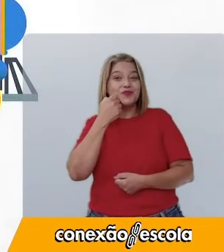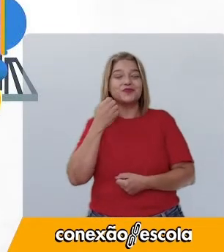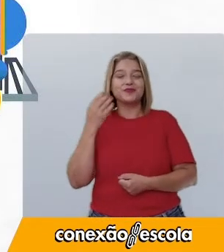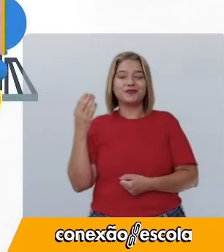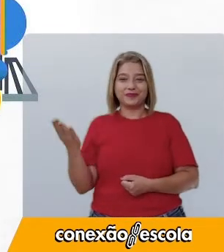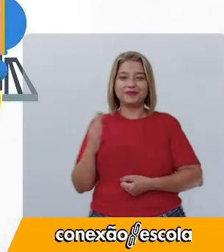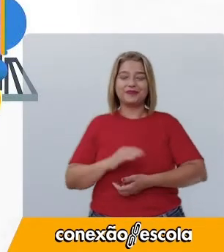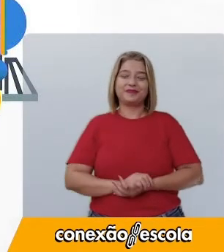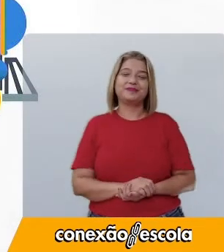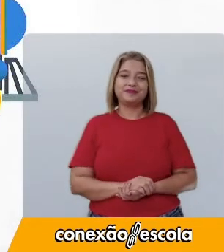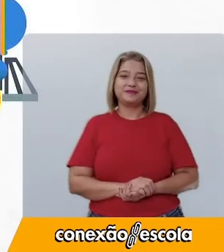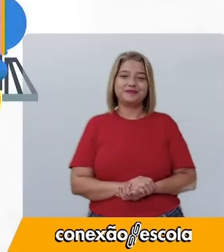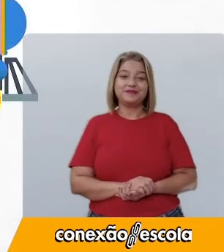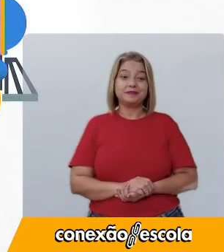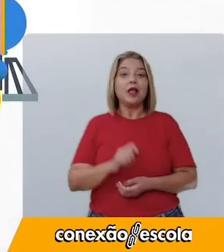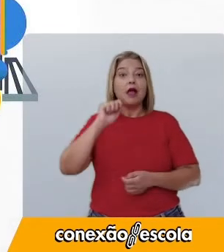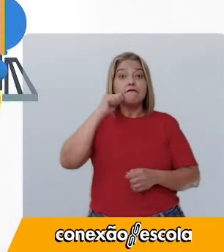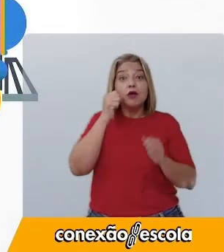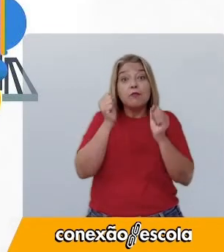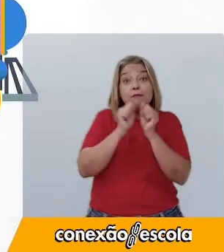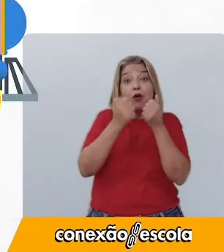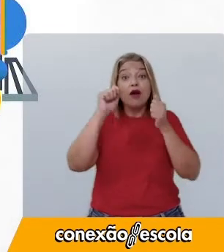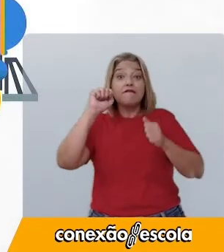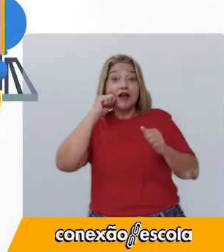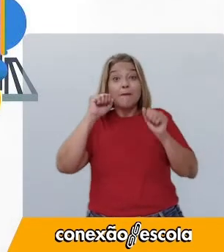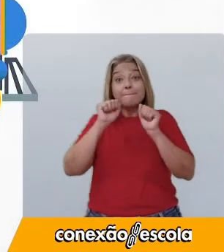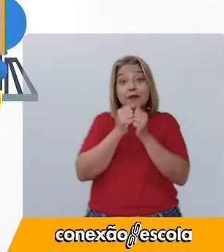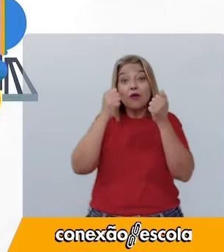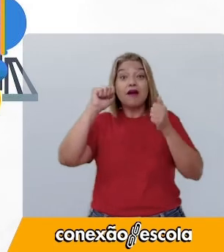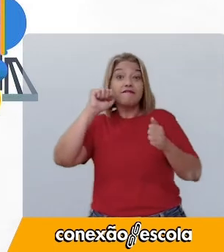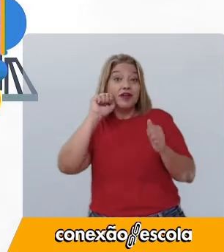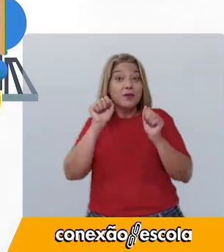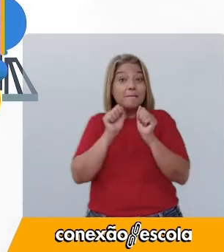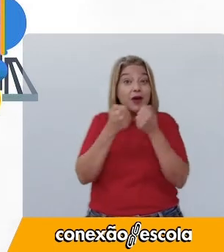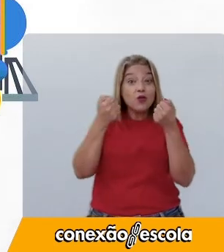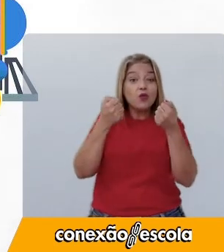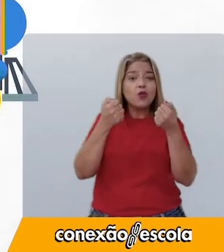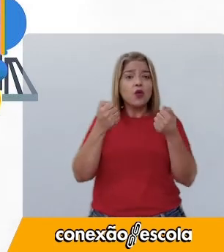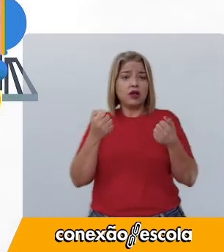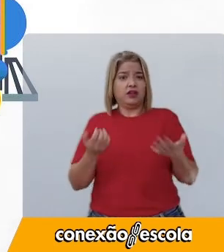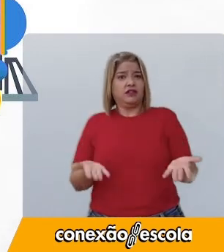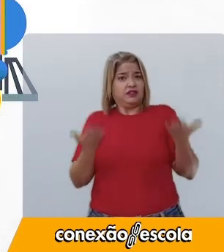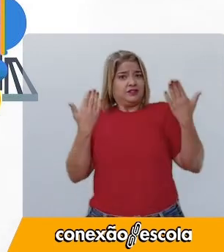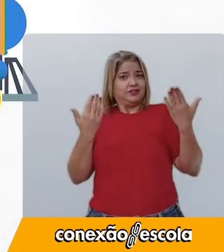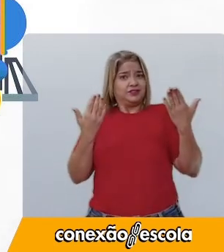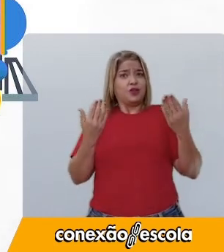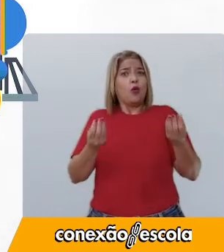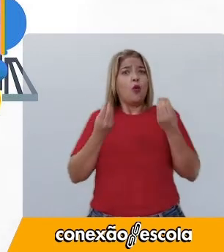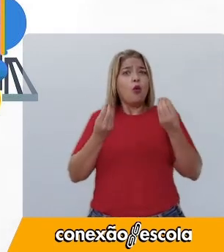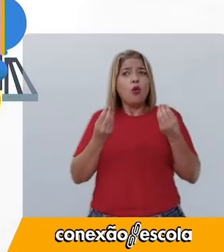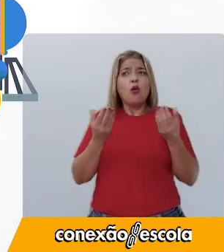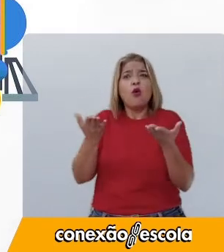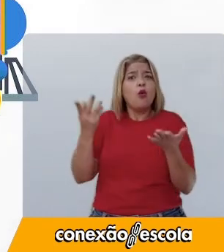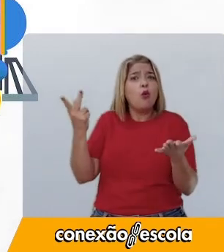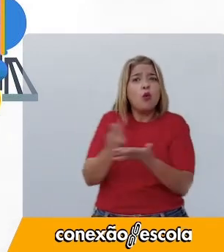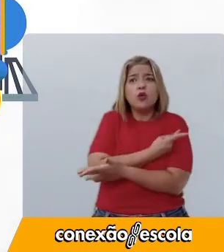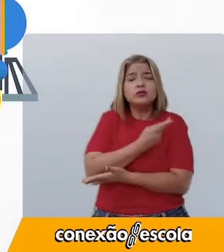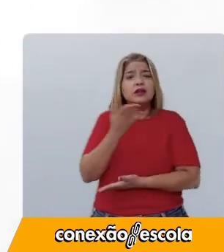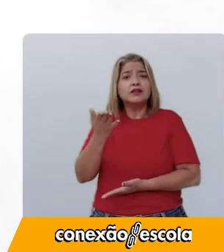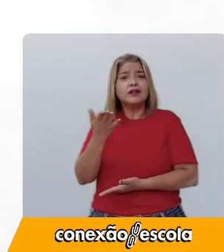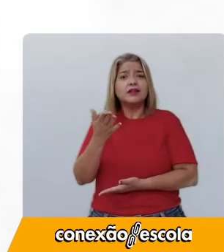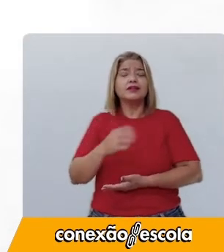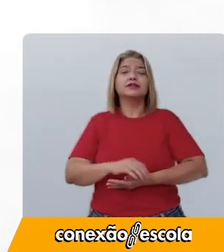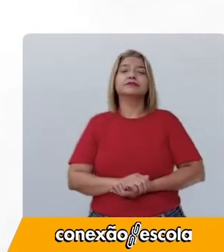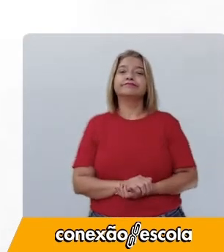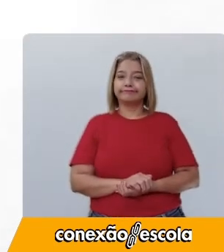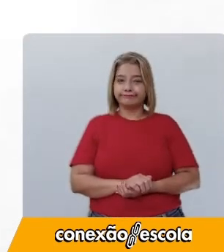Bandeira. Café com pão, café com pão, café com pão. Vixe Maria, que foi isso,